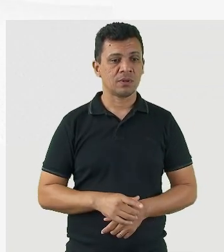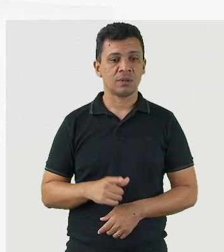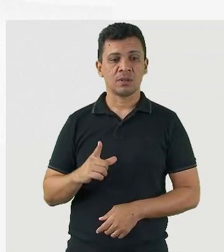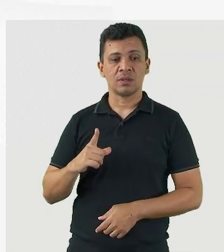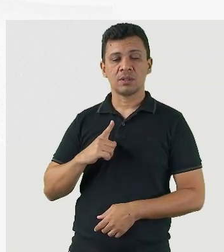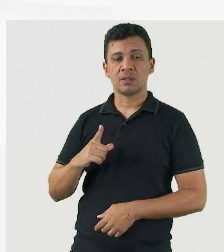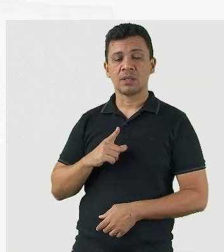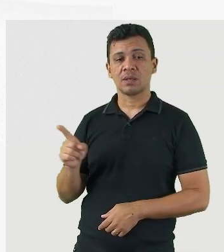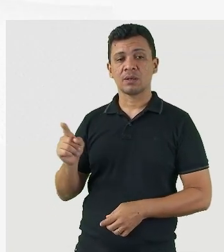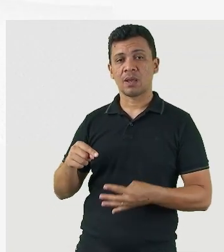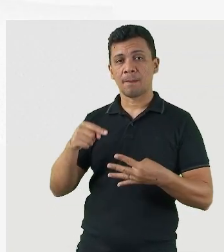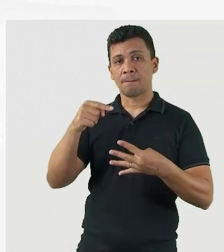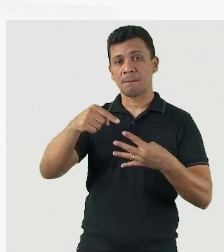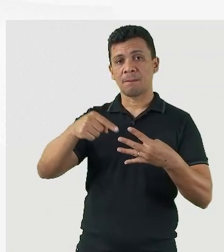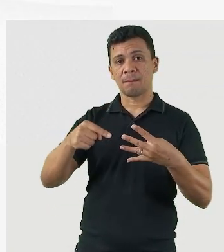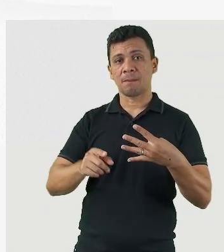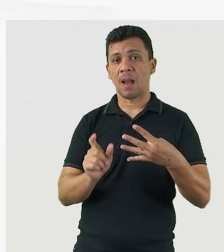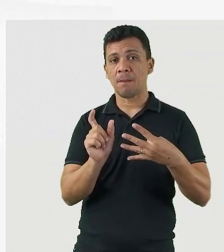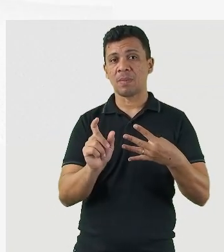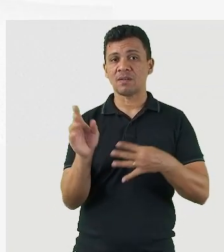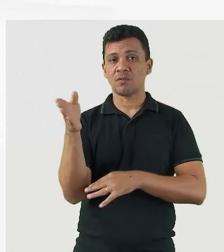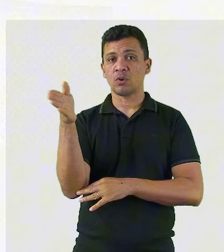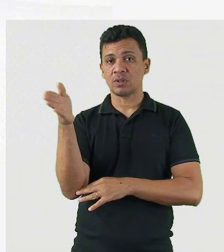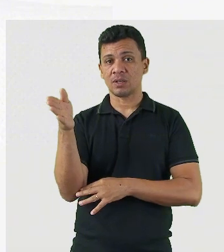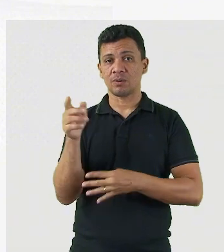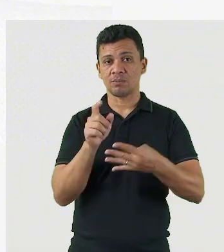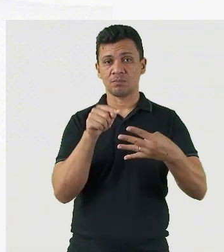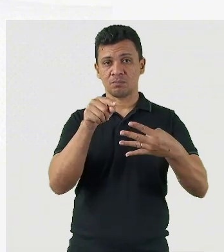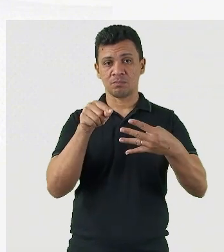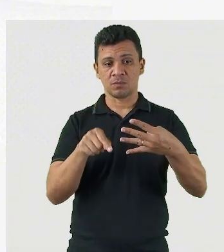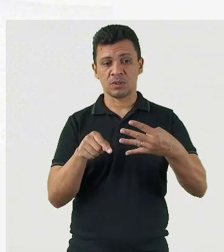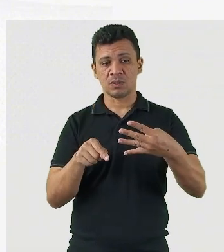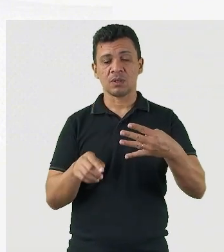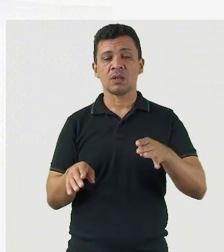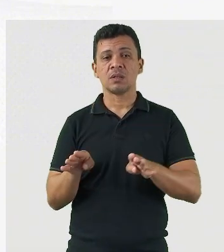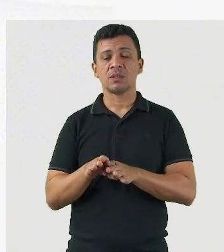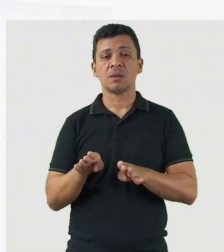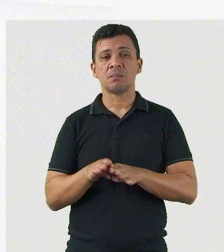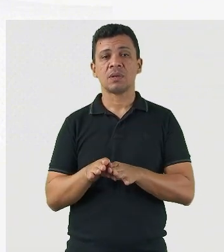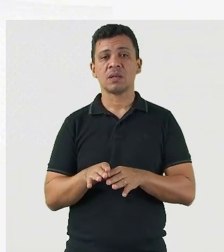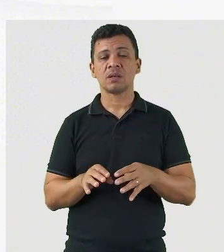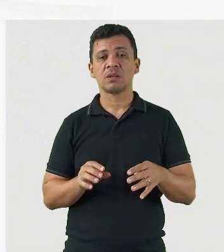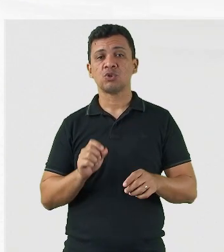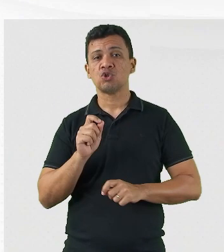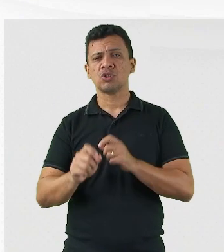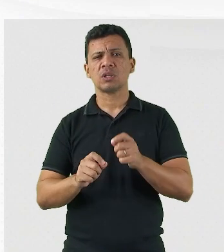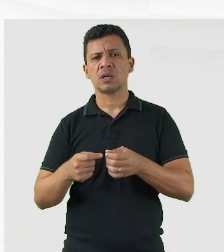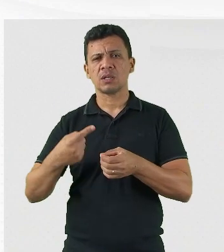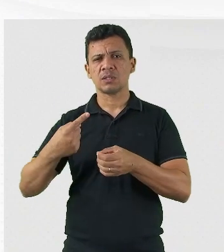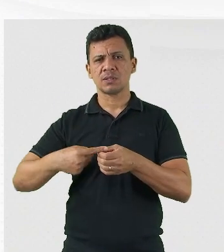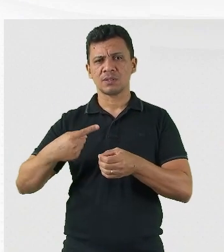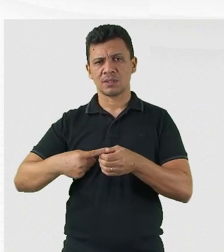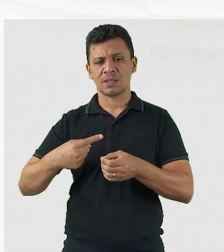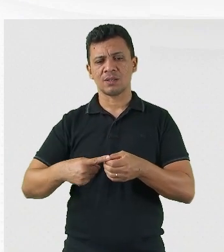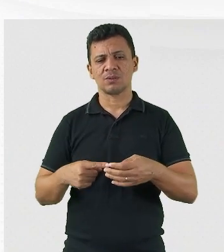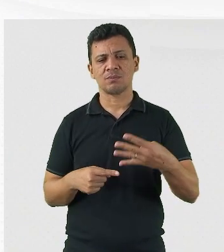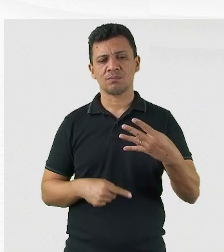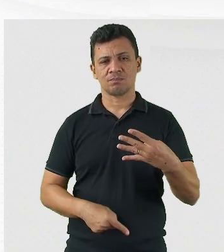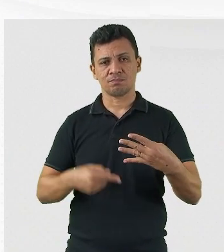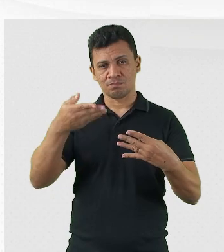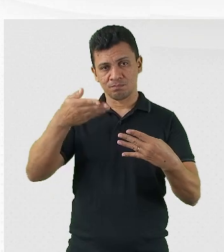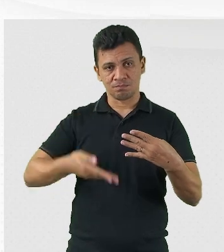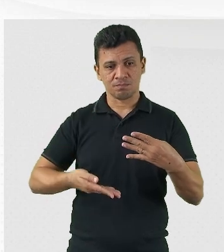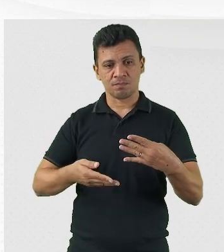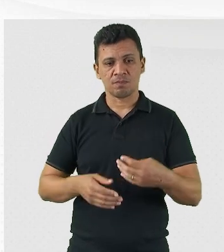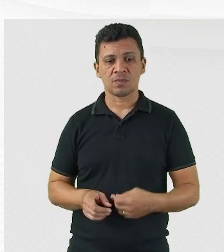alternativas com a palavra hotel e nós temos alternativa falando de cidade. Então, vamos lá. No